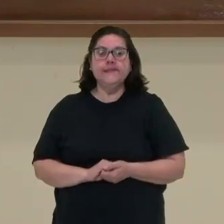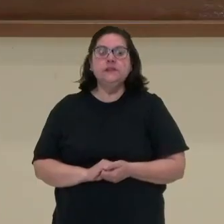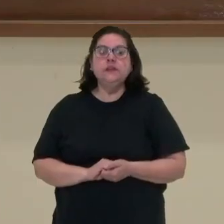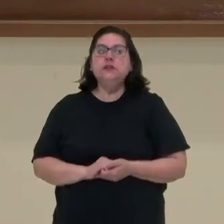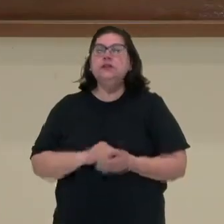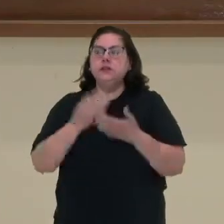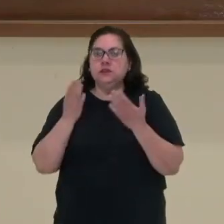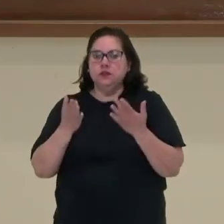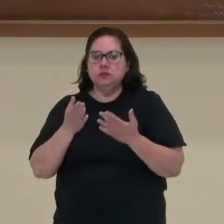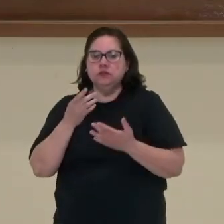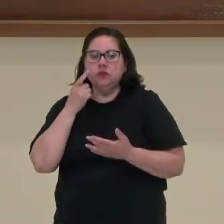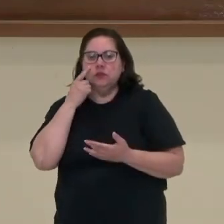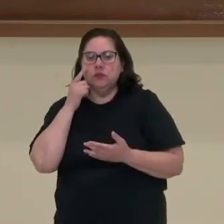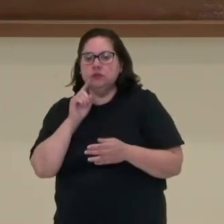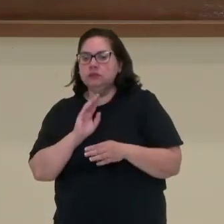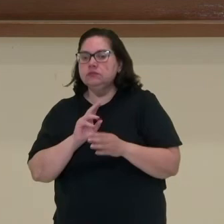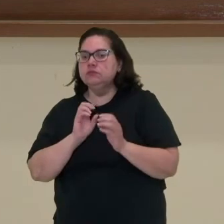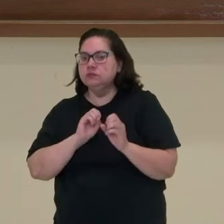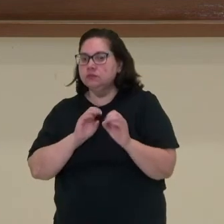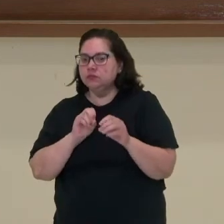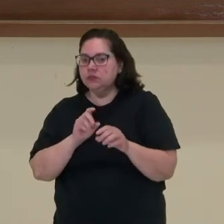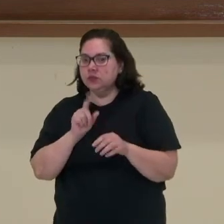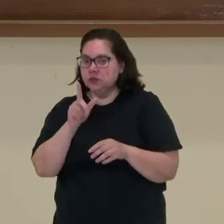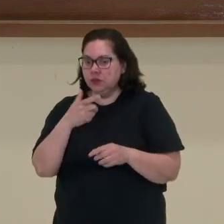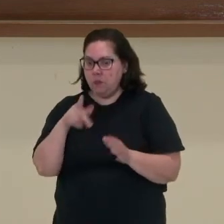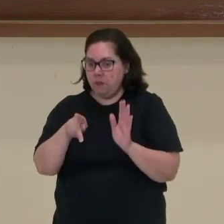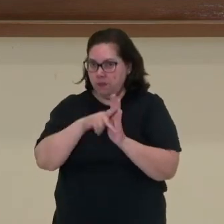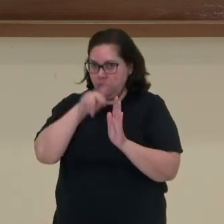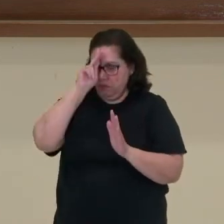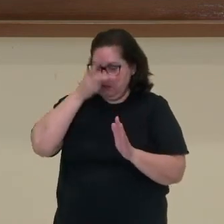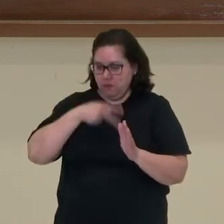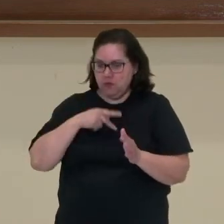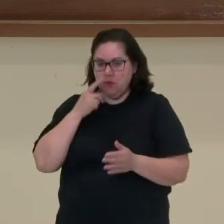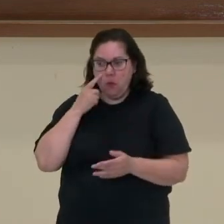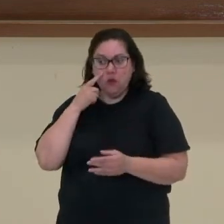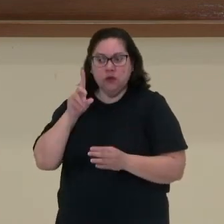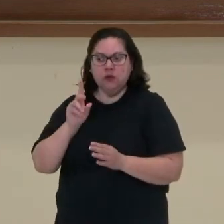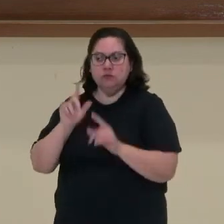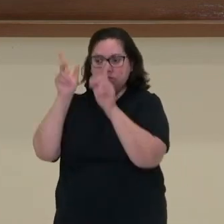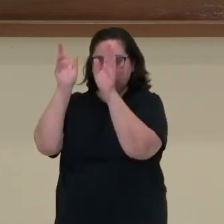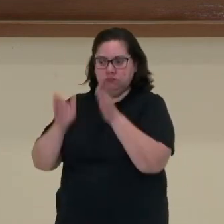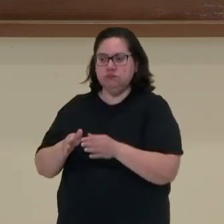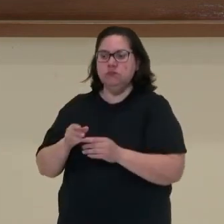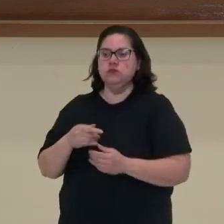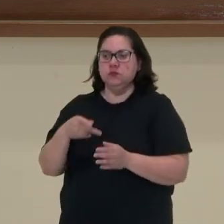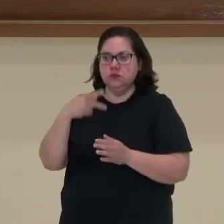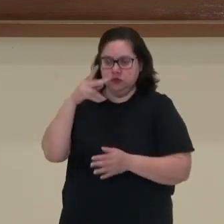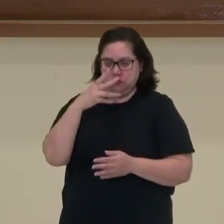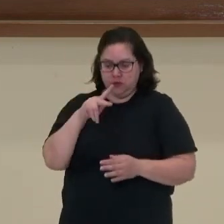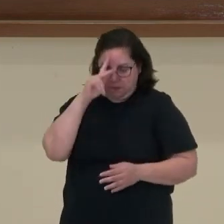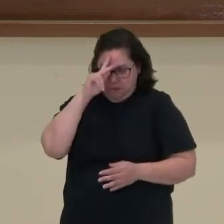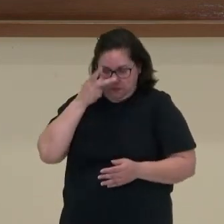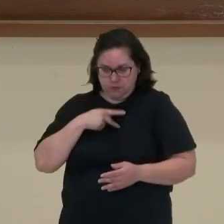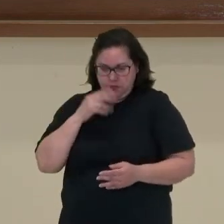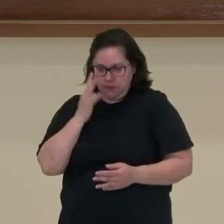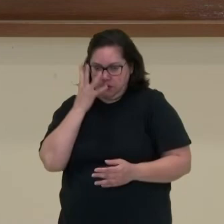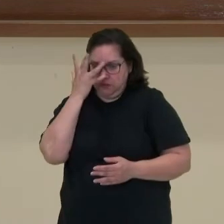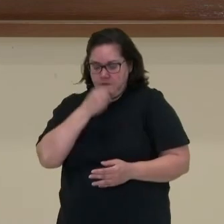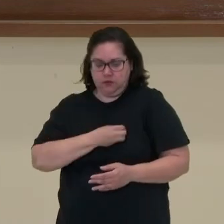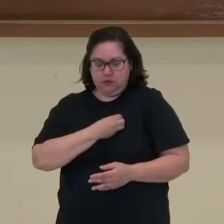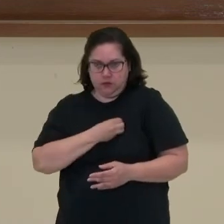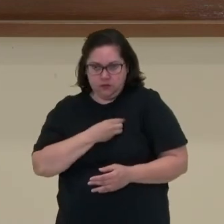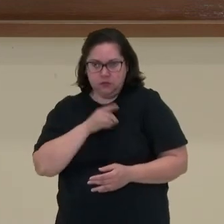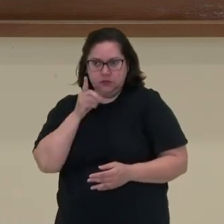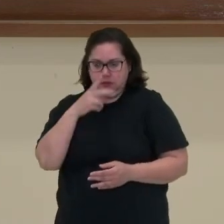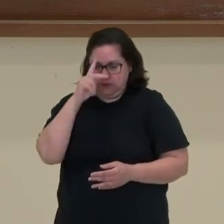Viram lá, pessoal? Leva essa mensagem com vocês. Seja vocês mesmos. Não fique olhando padrões. Seja você. Isso que é a coisa mais bela que existe na vida.